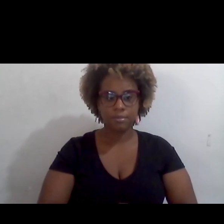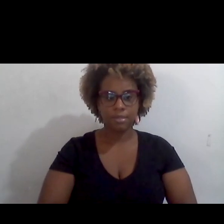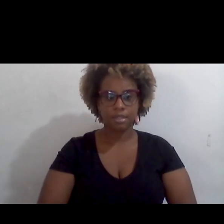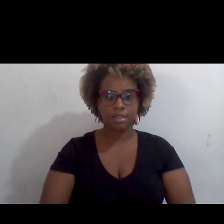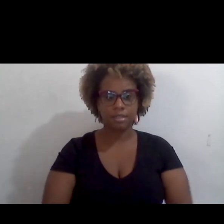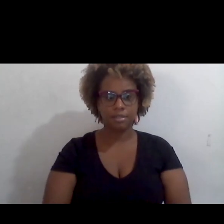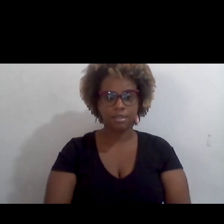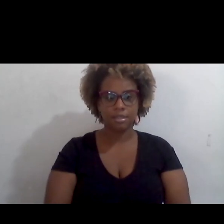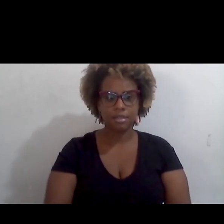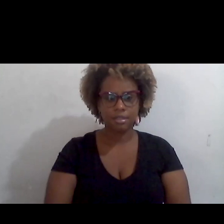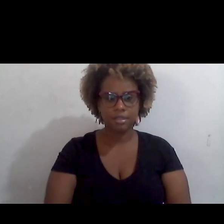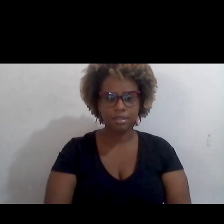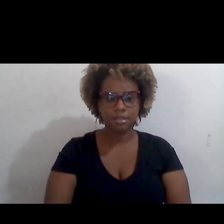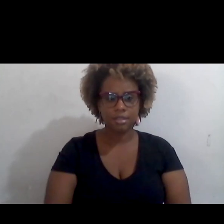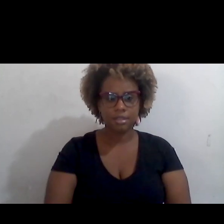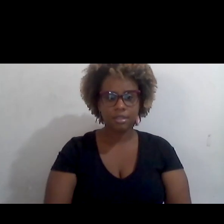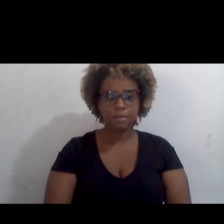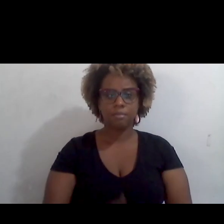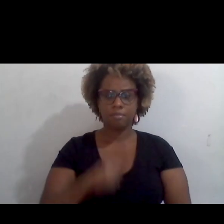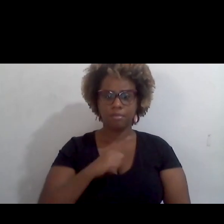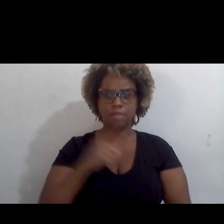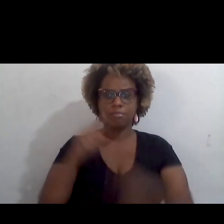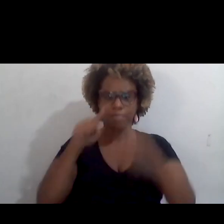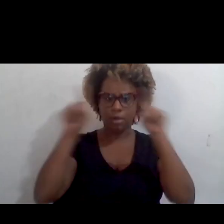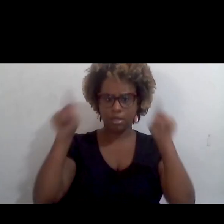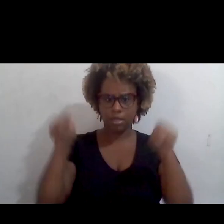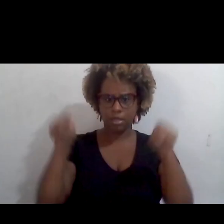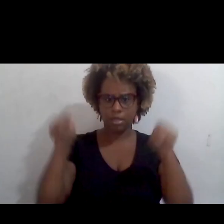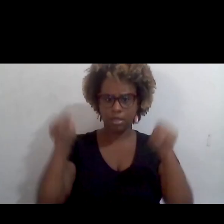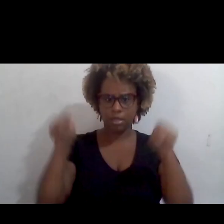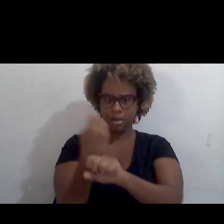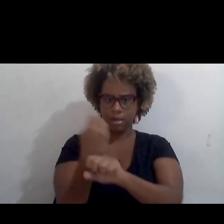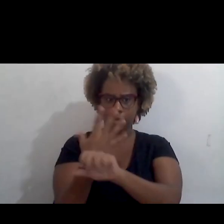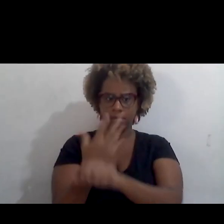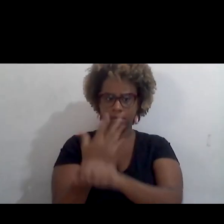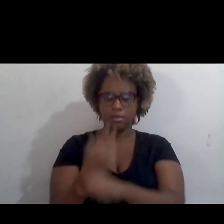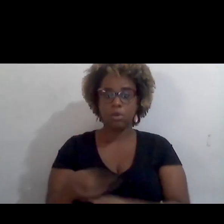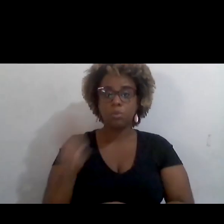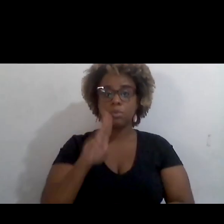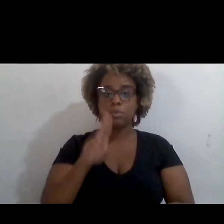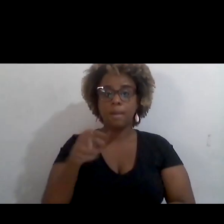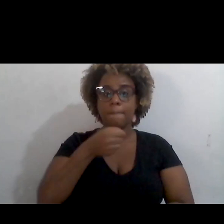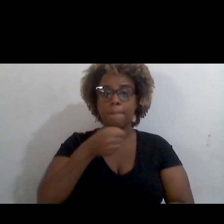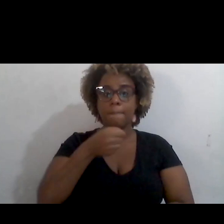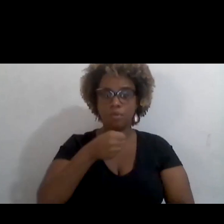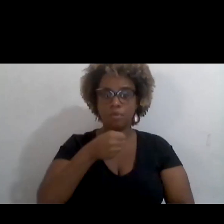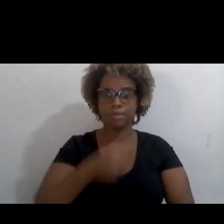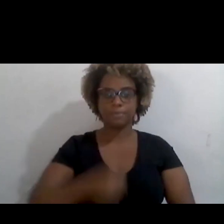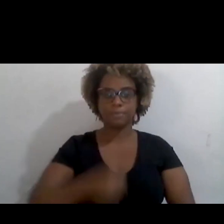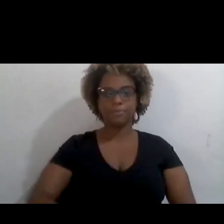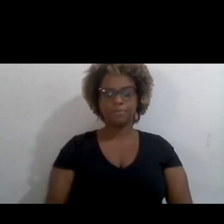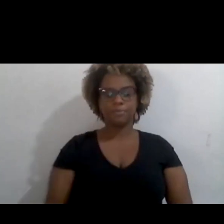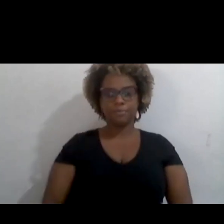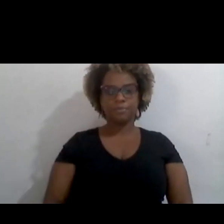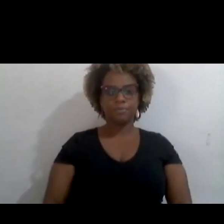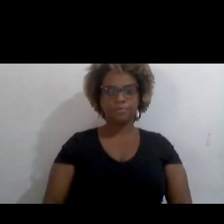Só tem quadro ali na câmera e usar o microfone aqui na frente também para que o pessoal do Zoom consiga acompanhar, por favor. A gente